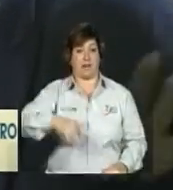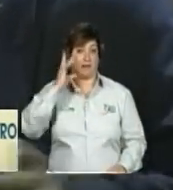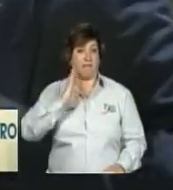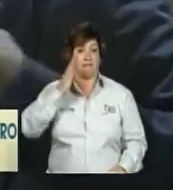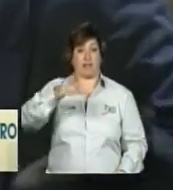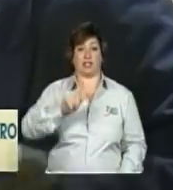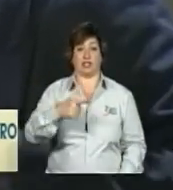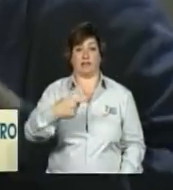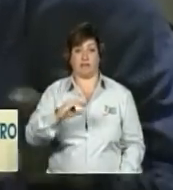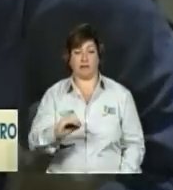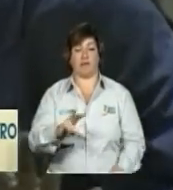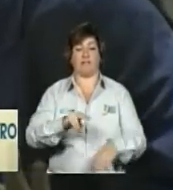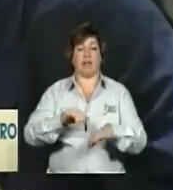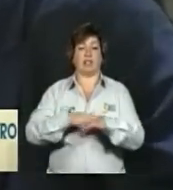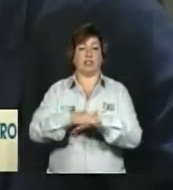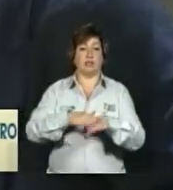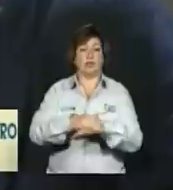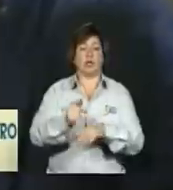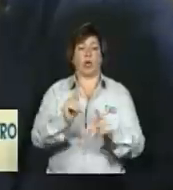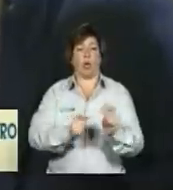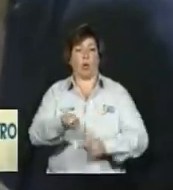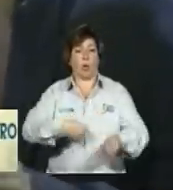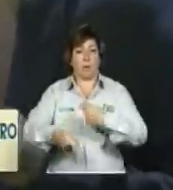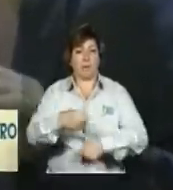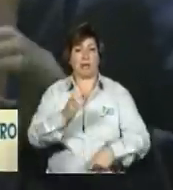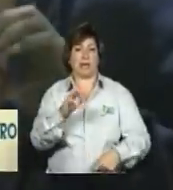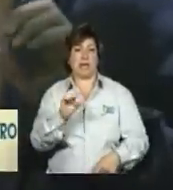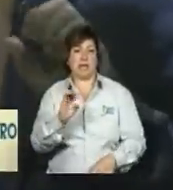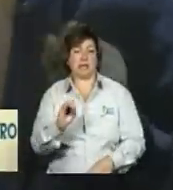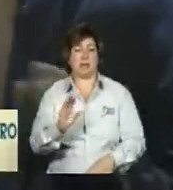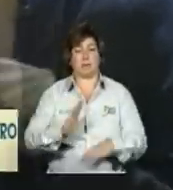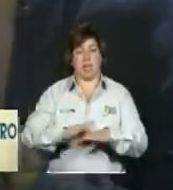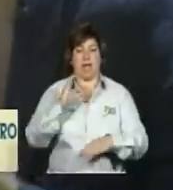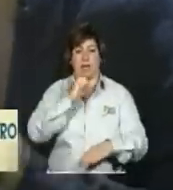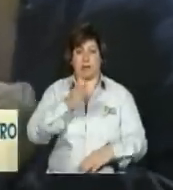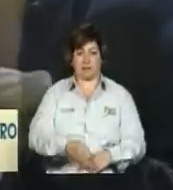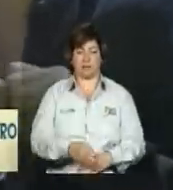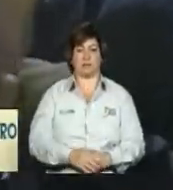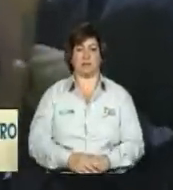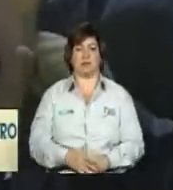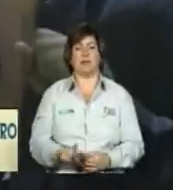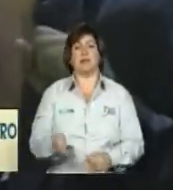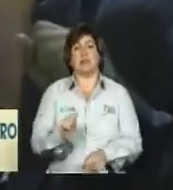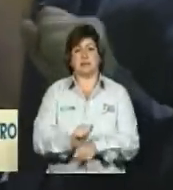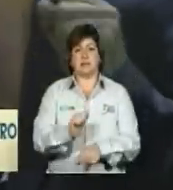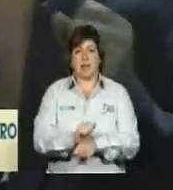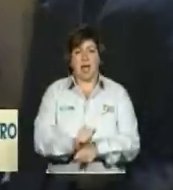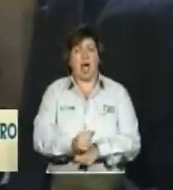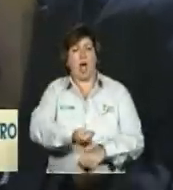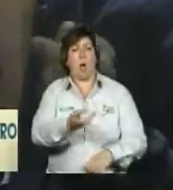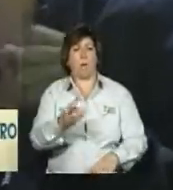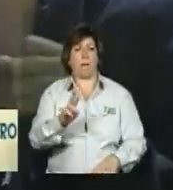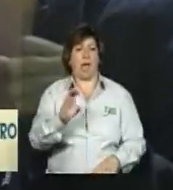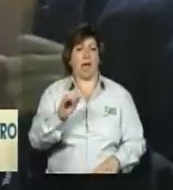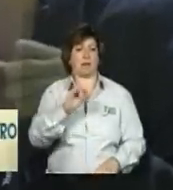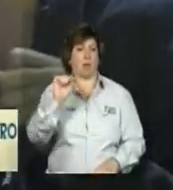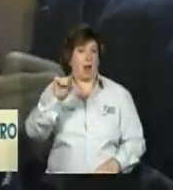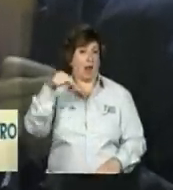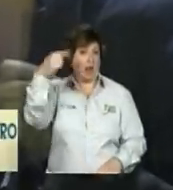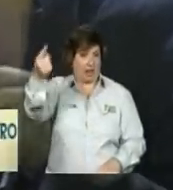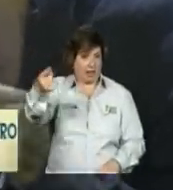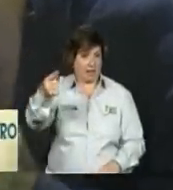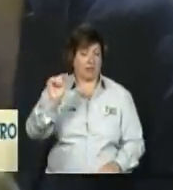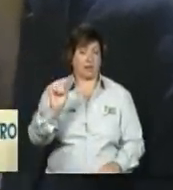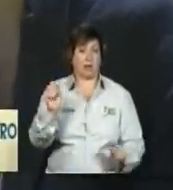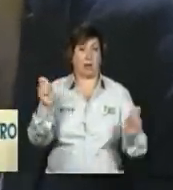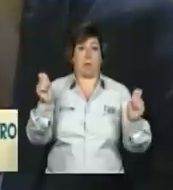discutir economia, crise, uma coisa muito mais imediata. É esperado alguma reação lá que